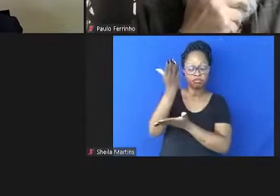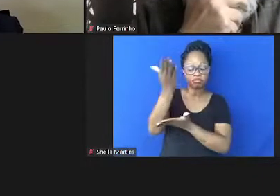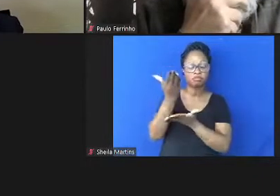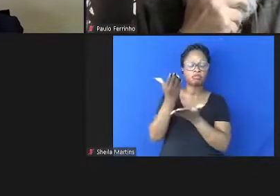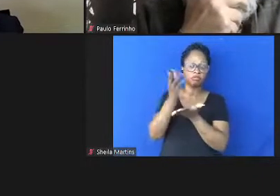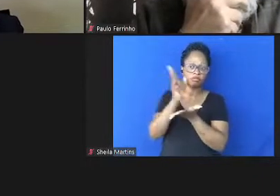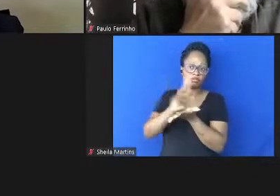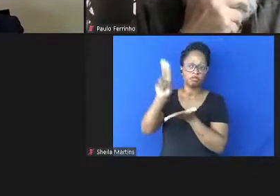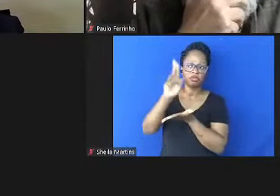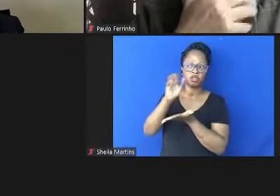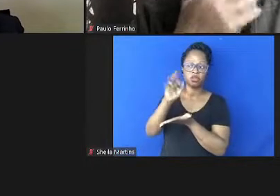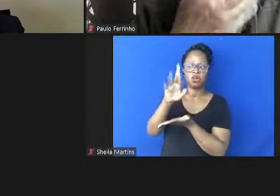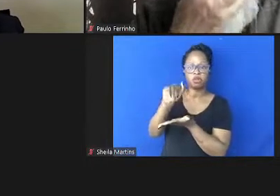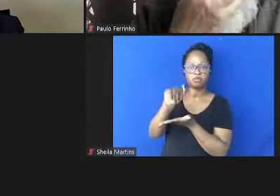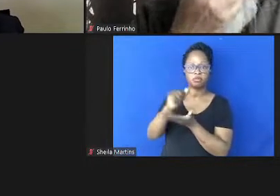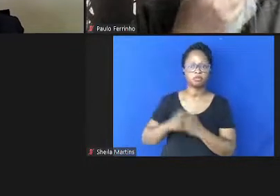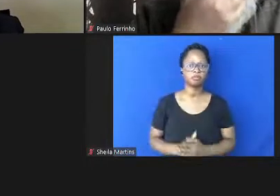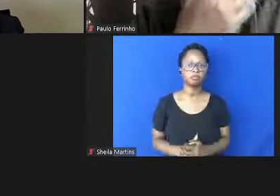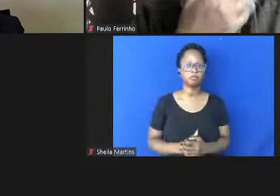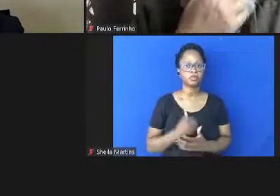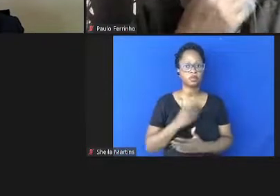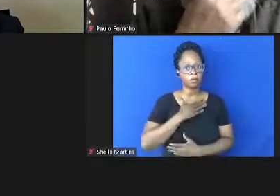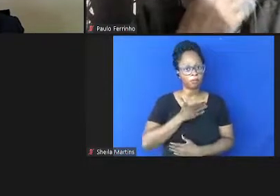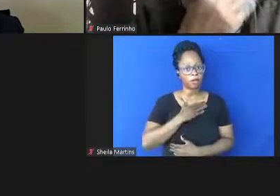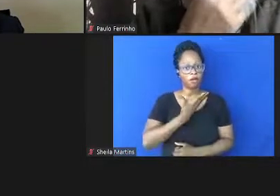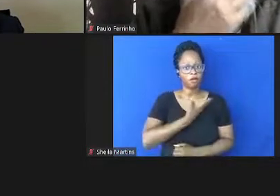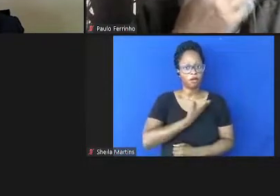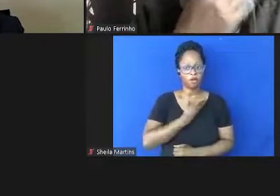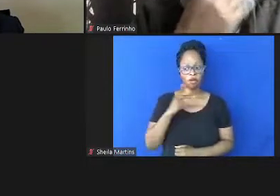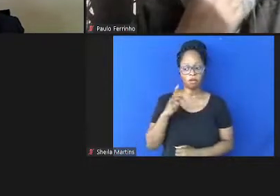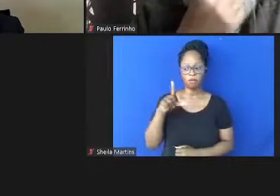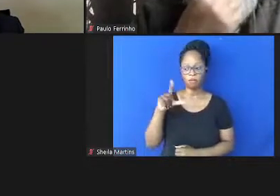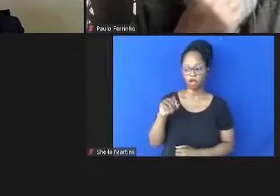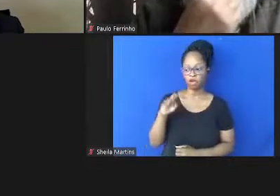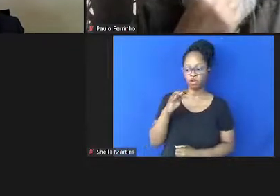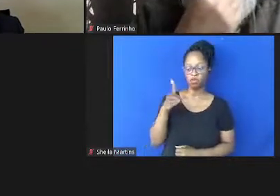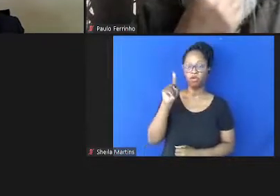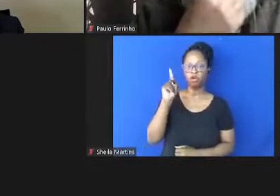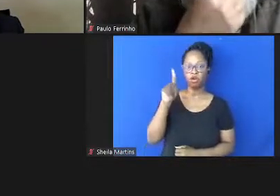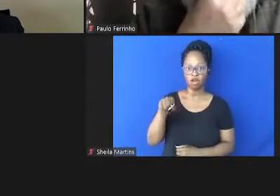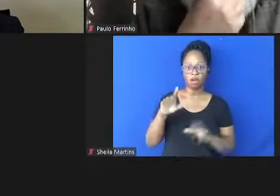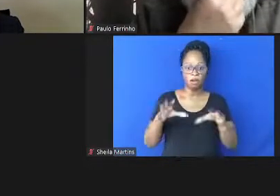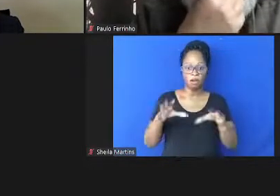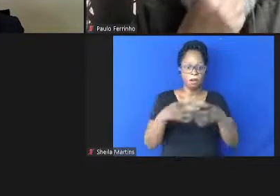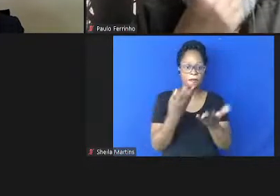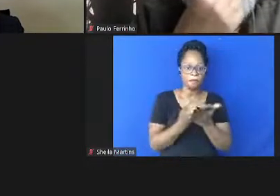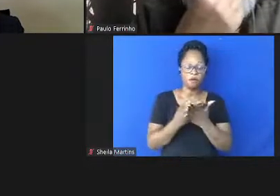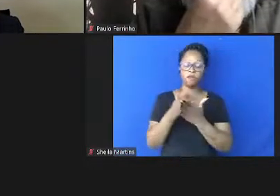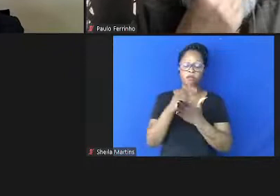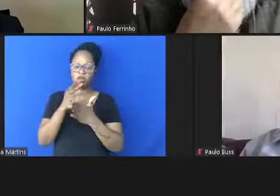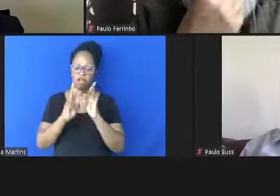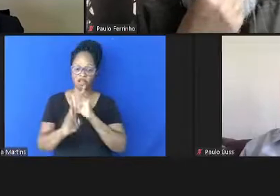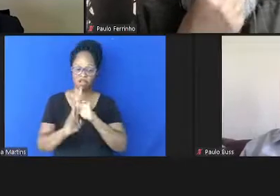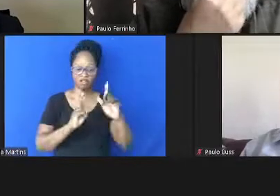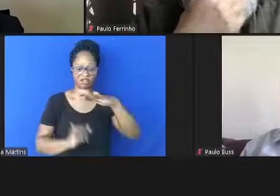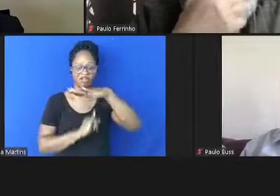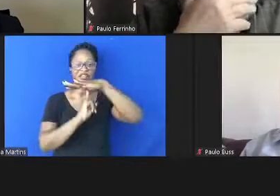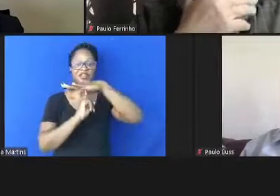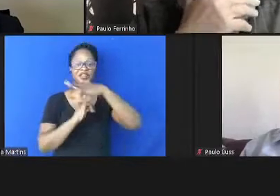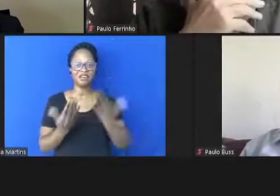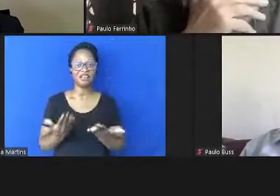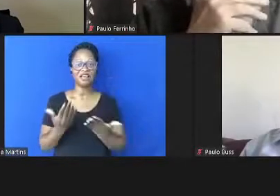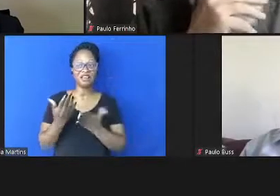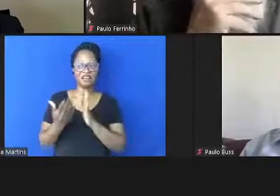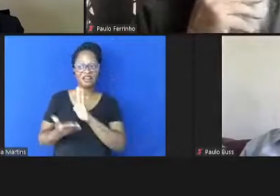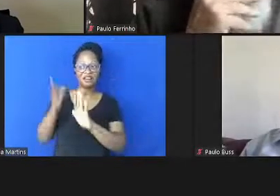Coimbra. O meu colega Paulo Busch, do Centro de Relações Internacionais de Saúde, que acabou adiantando uma série de